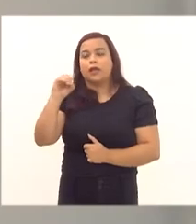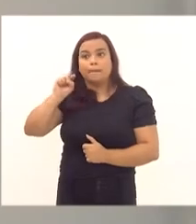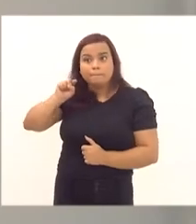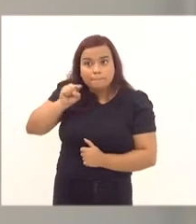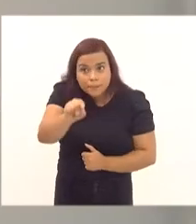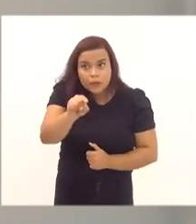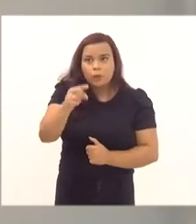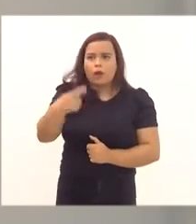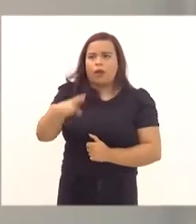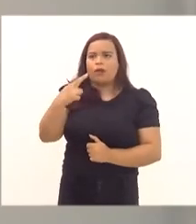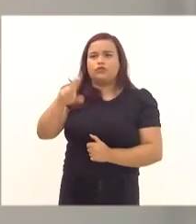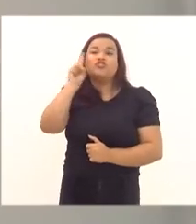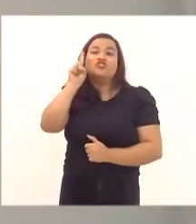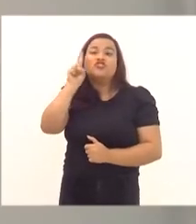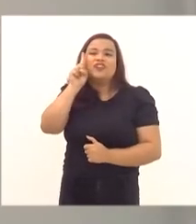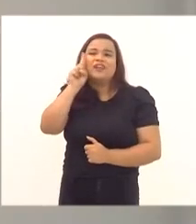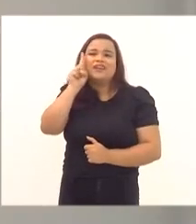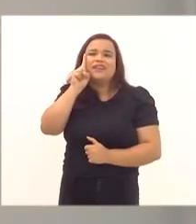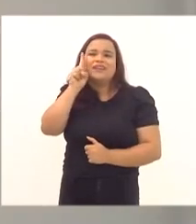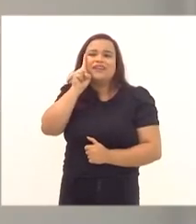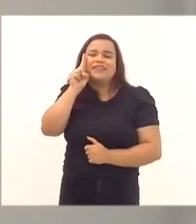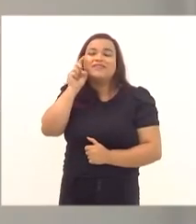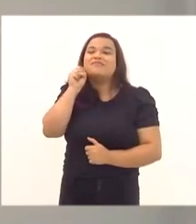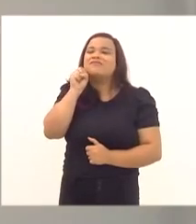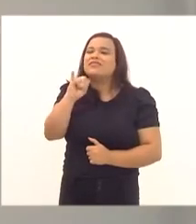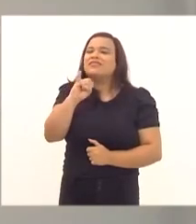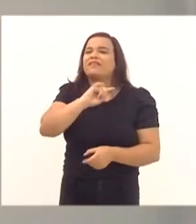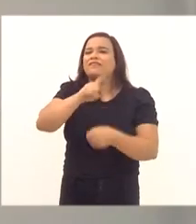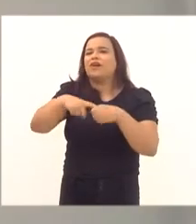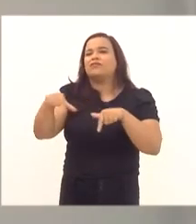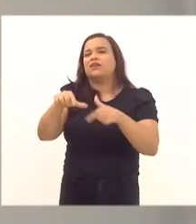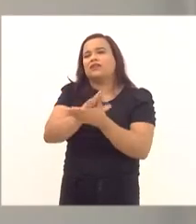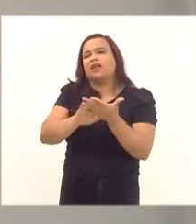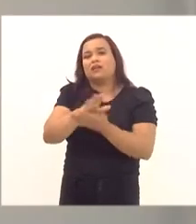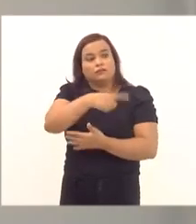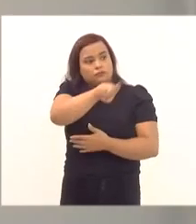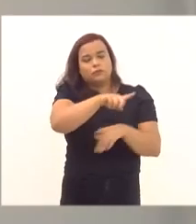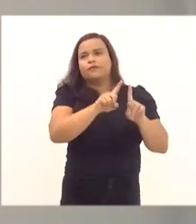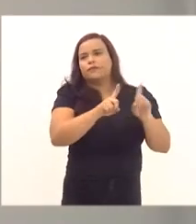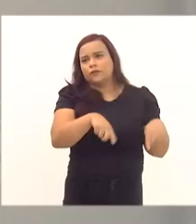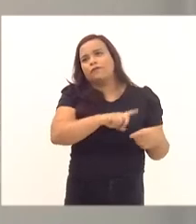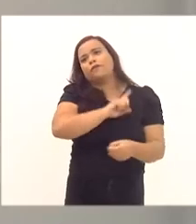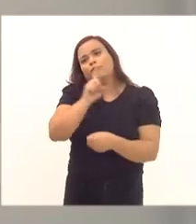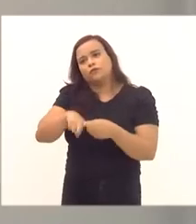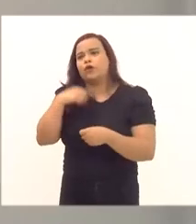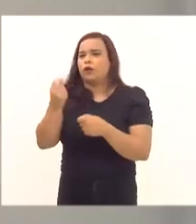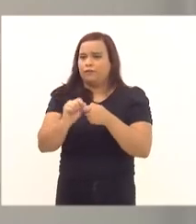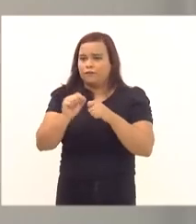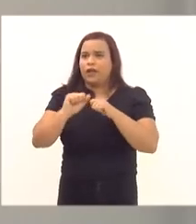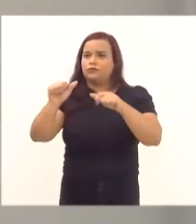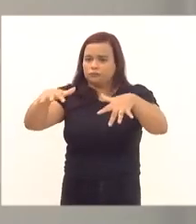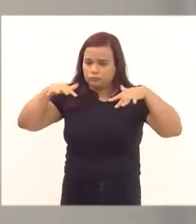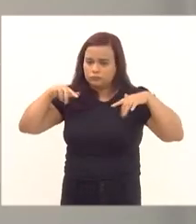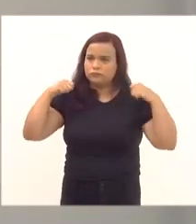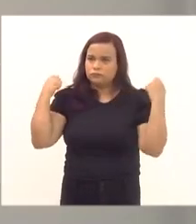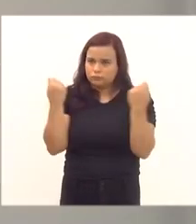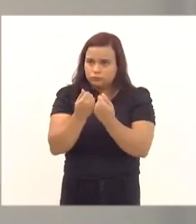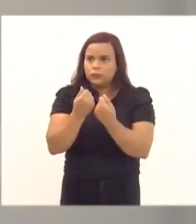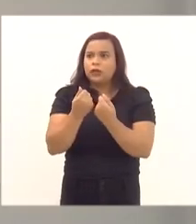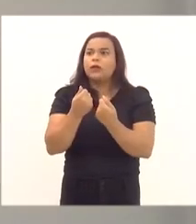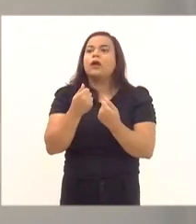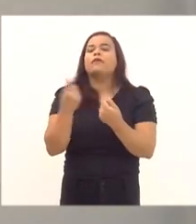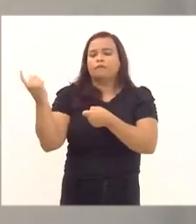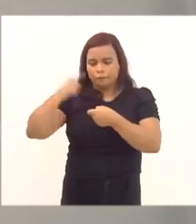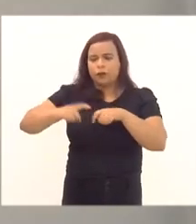dia e voltamos os trabalhadores voltaram fizemos um Assembleia os trabalhadores voltaram a seus postos de trabalho